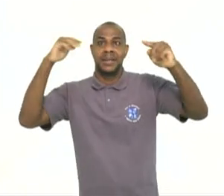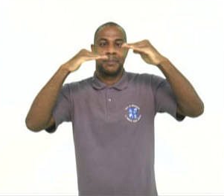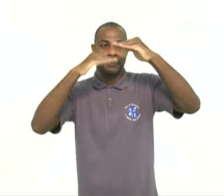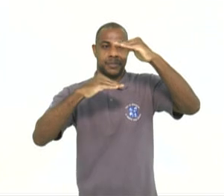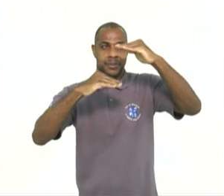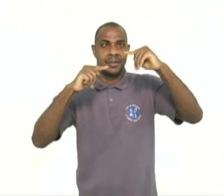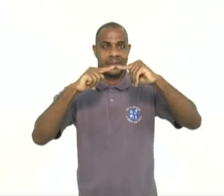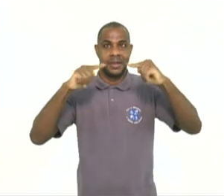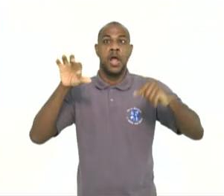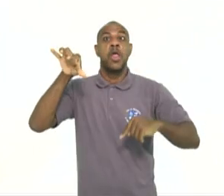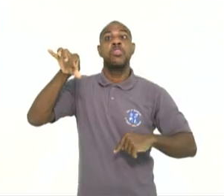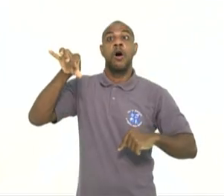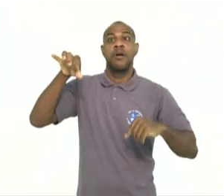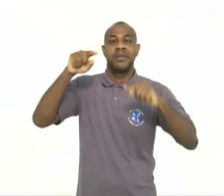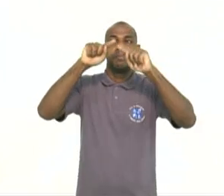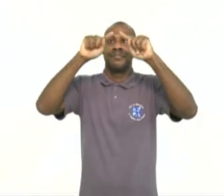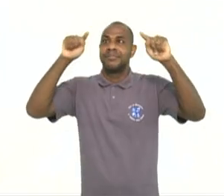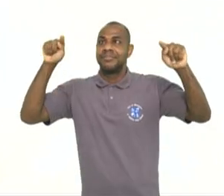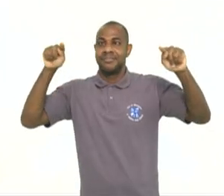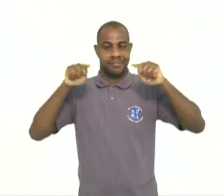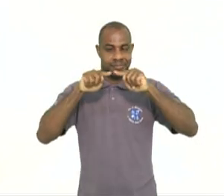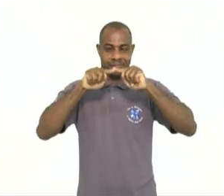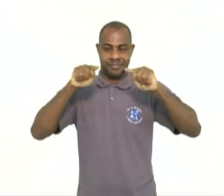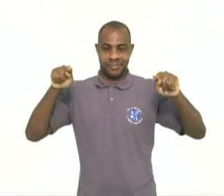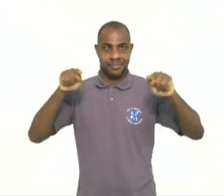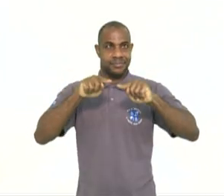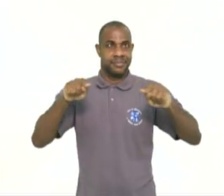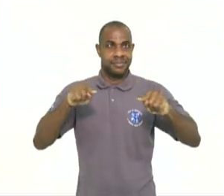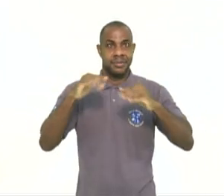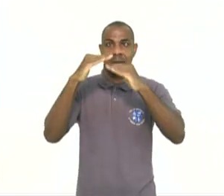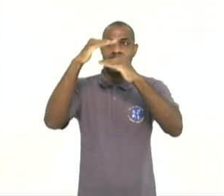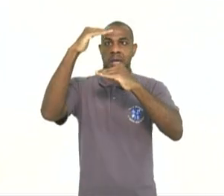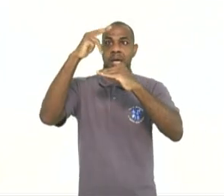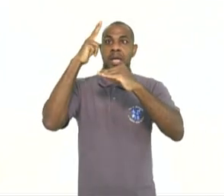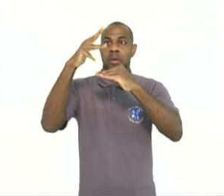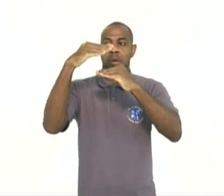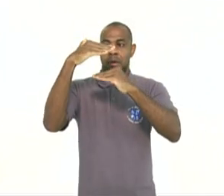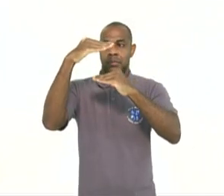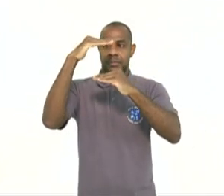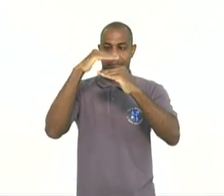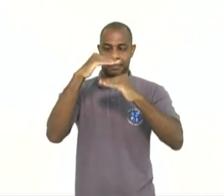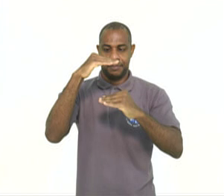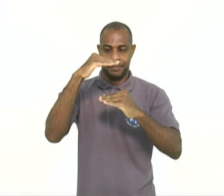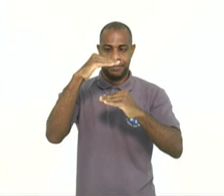bom né com 9 linhas todos eles com a mesma distância